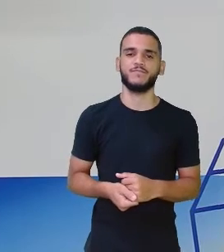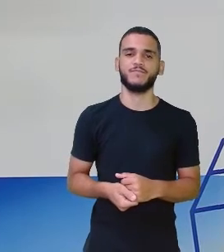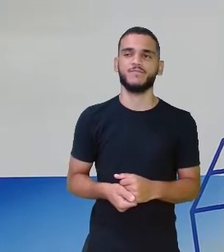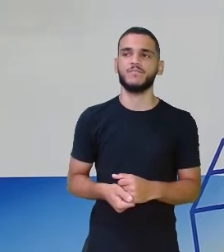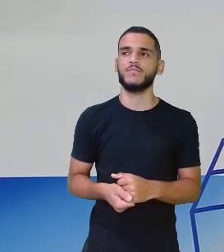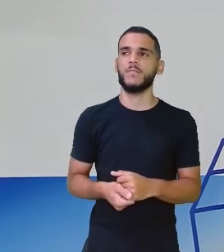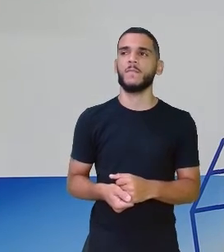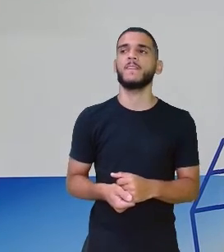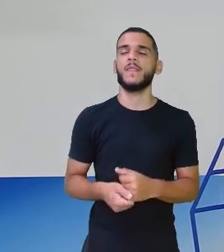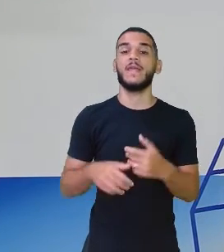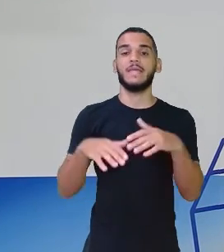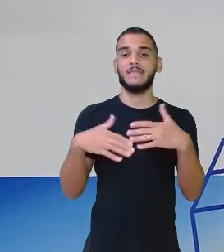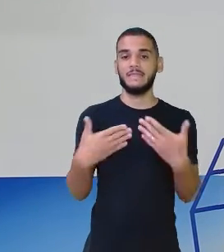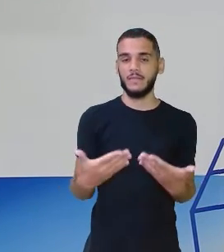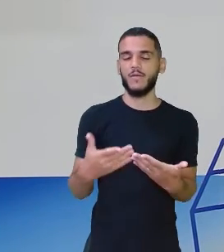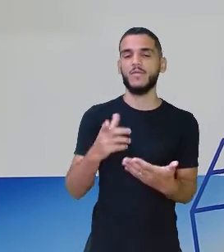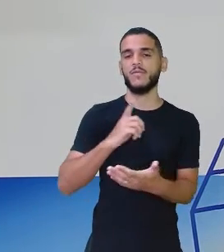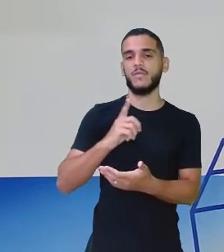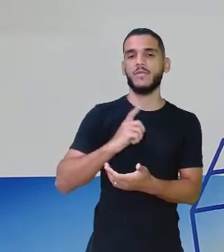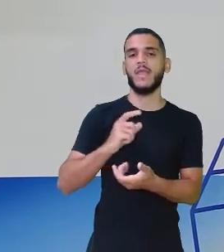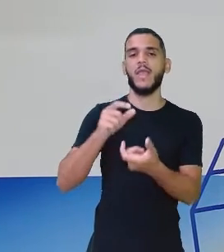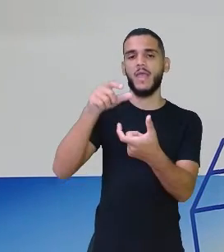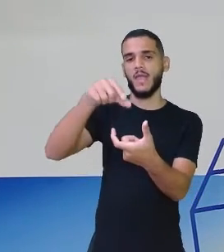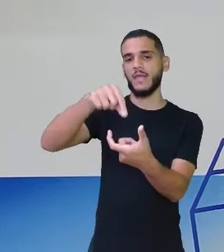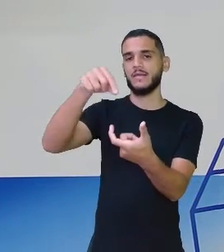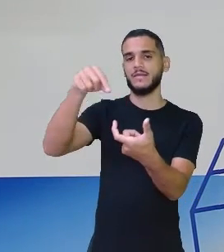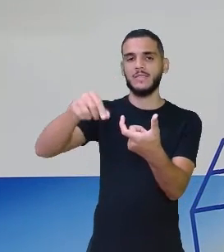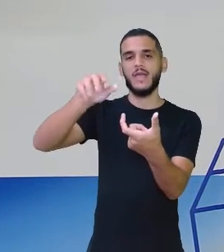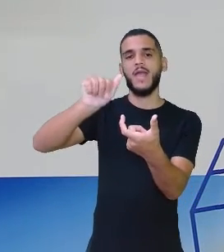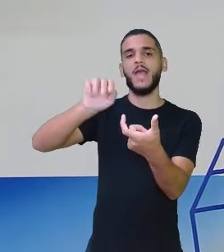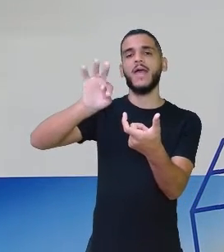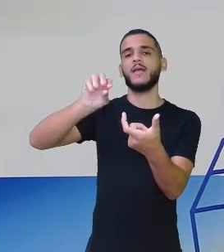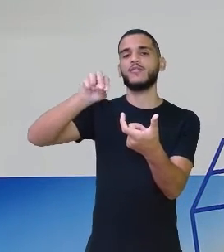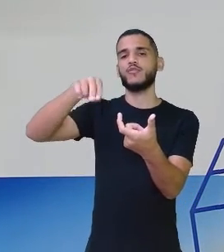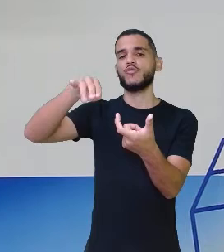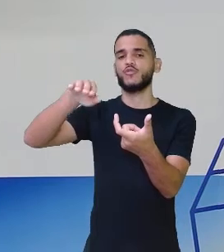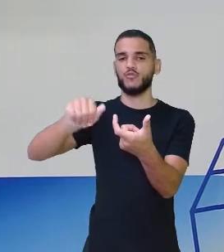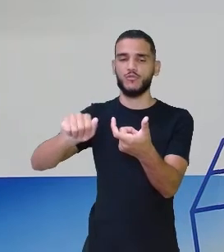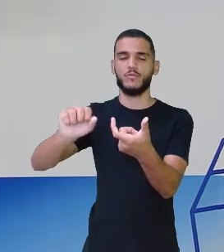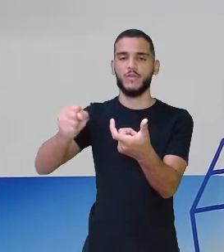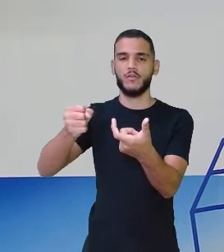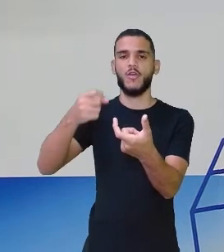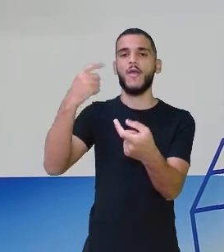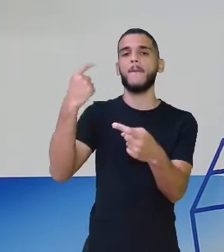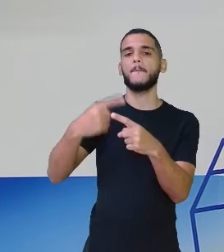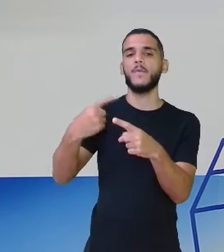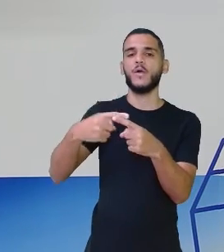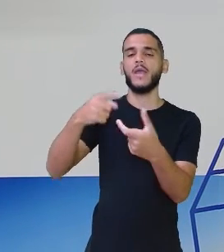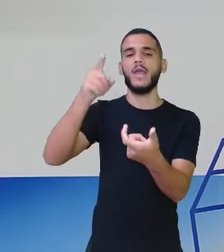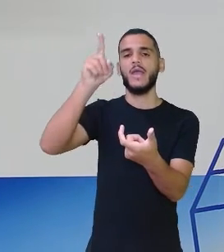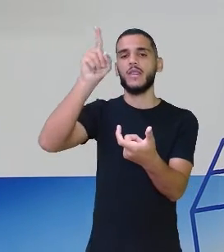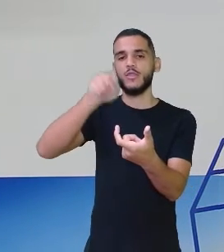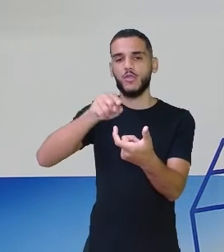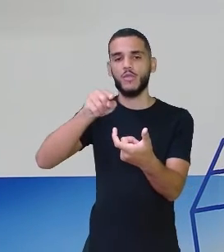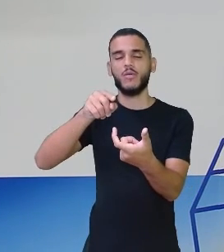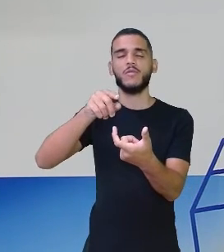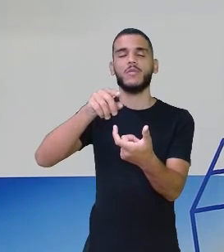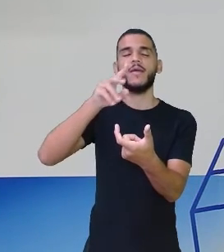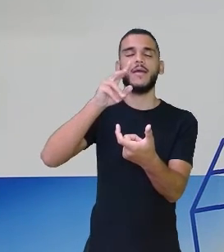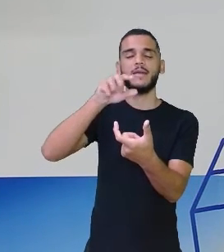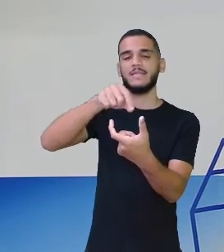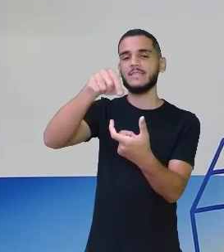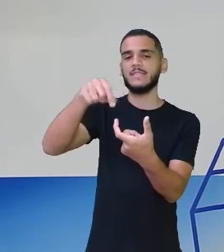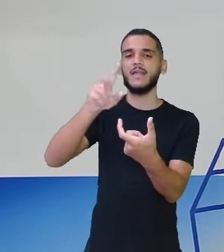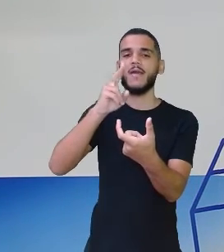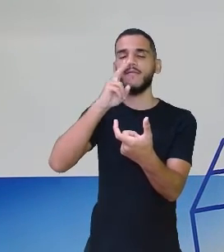sílaba tônica é o O, onde está o acento. Professor Givanilson, agora sim, tem